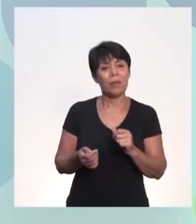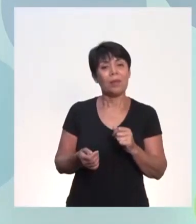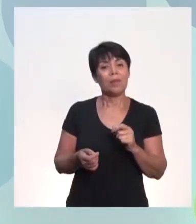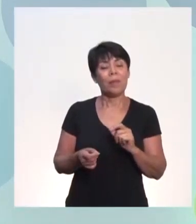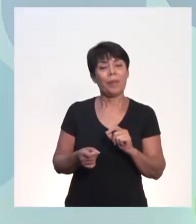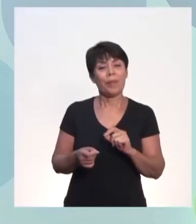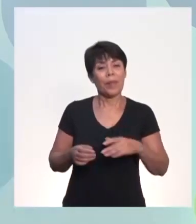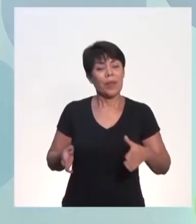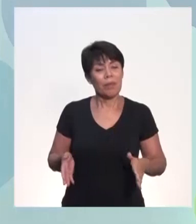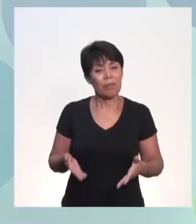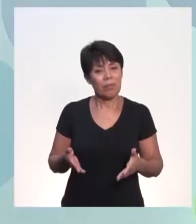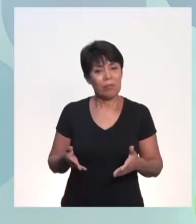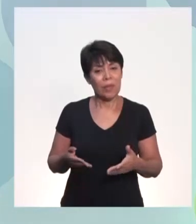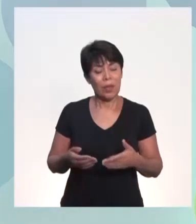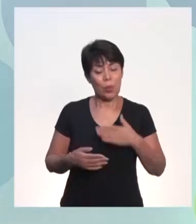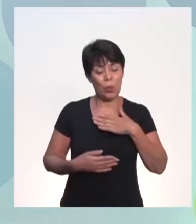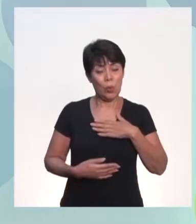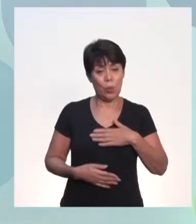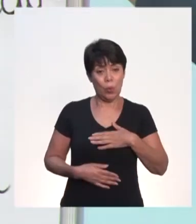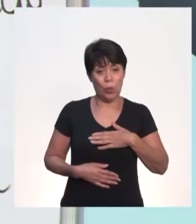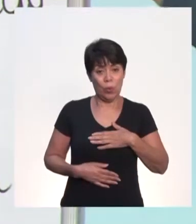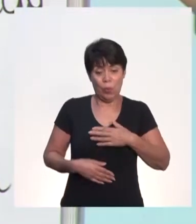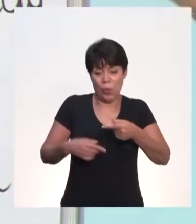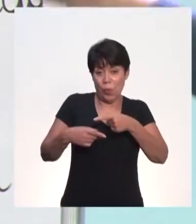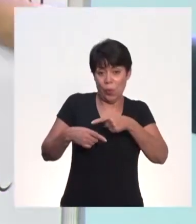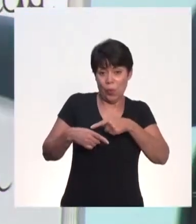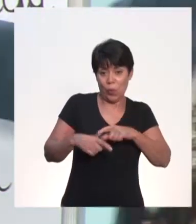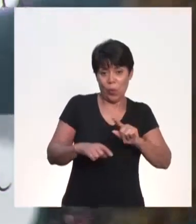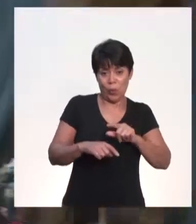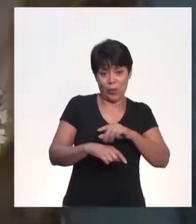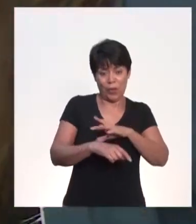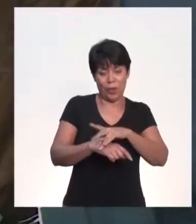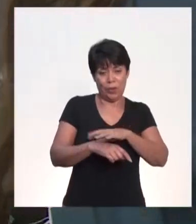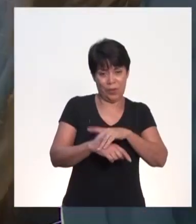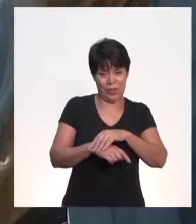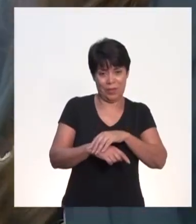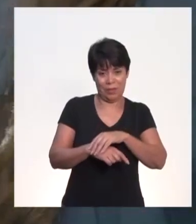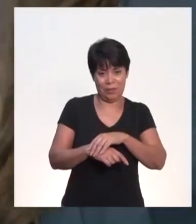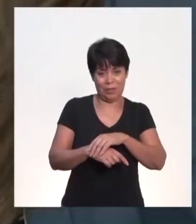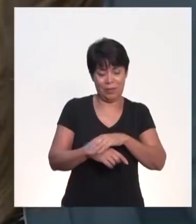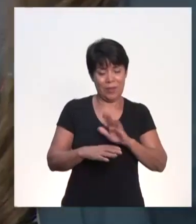e estimula o sistema imunológico, olha ele aqui de novo,